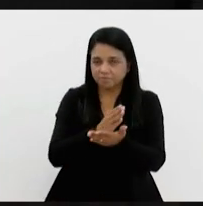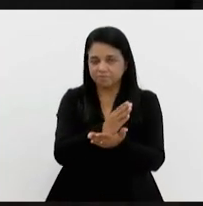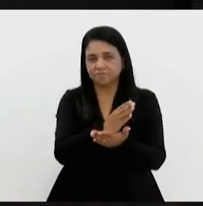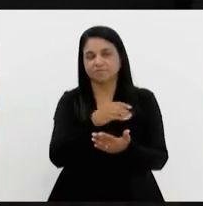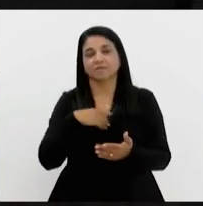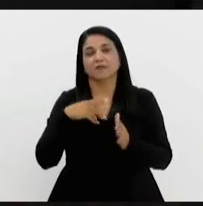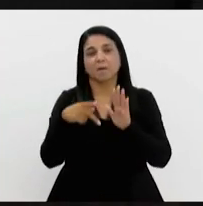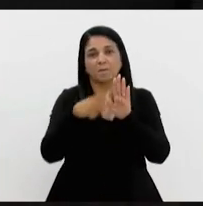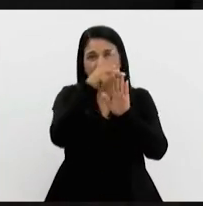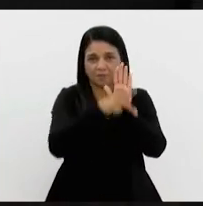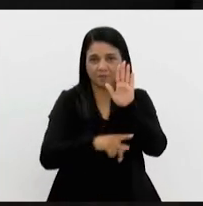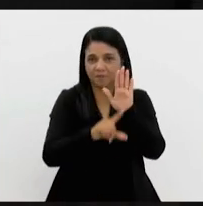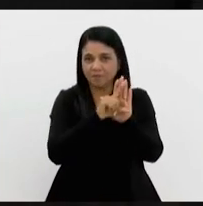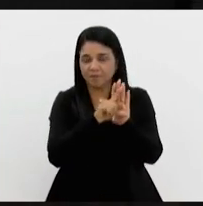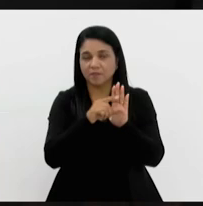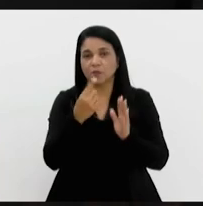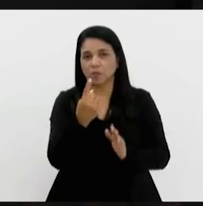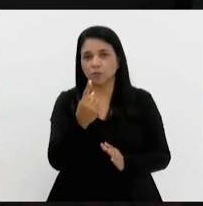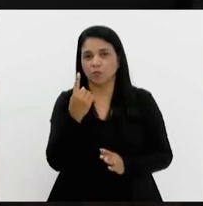PL